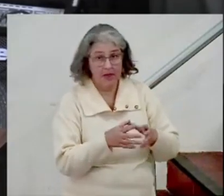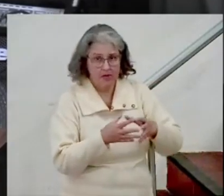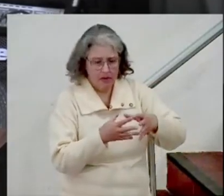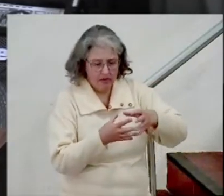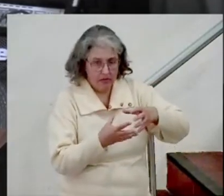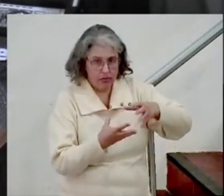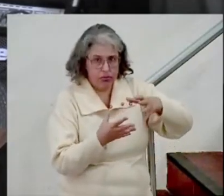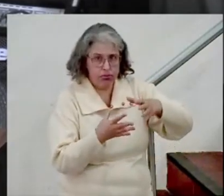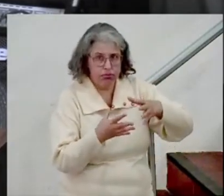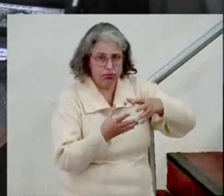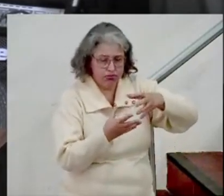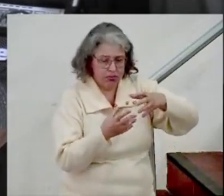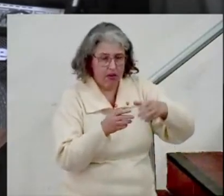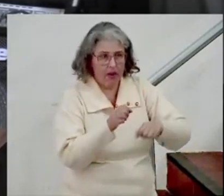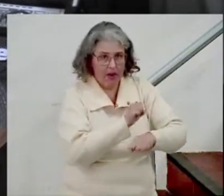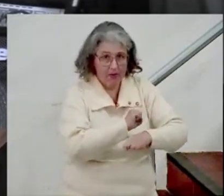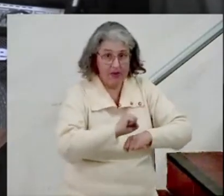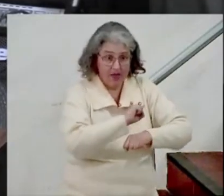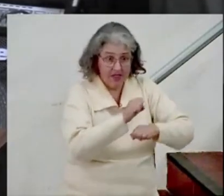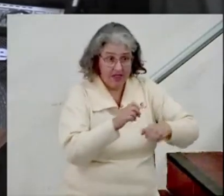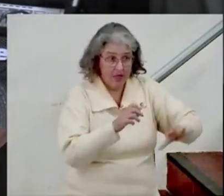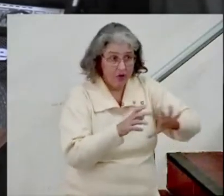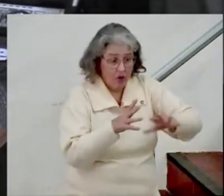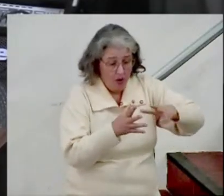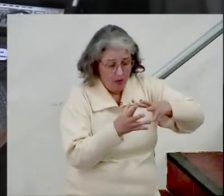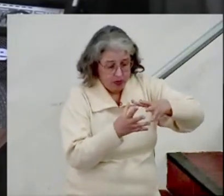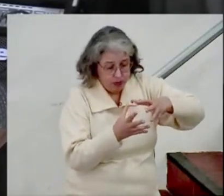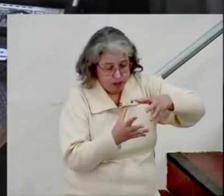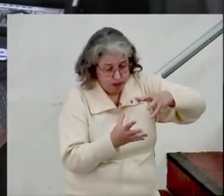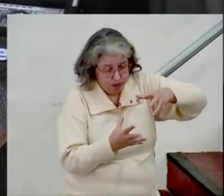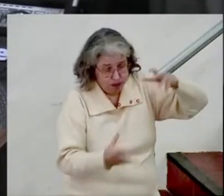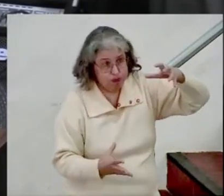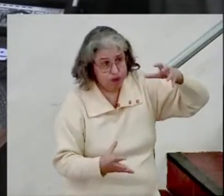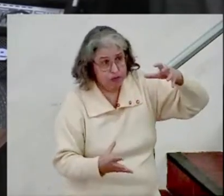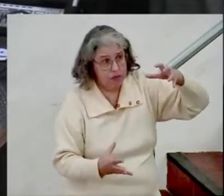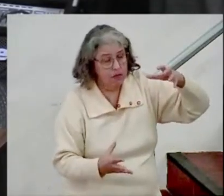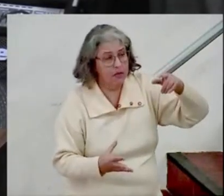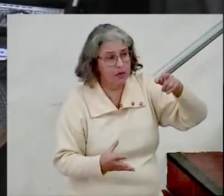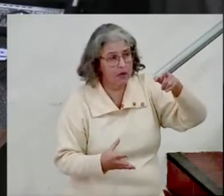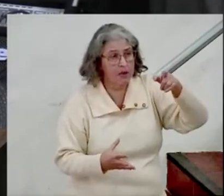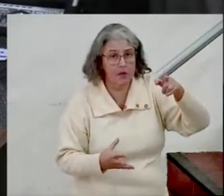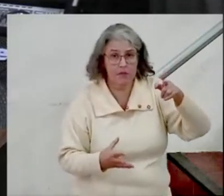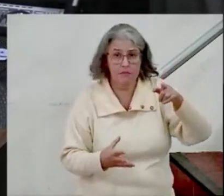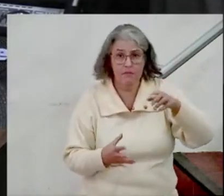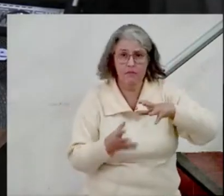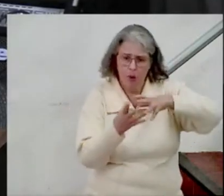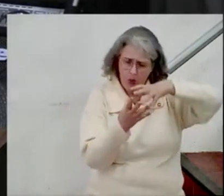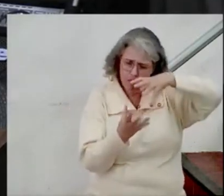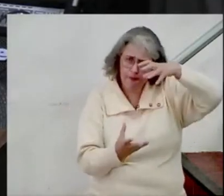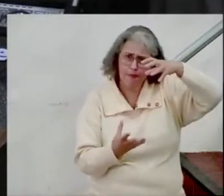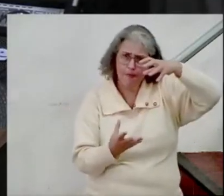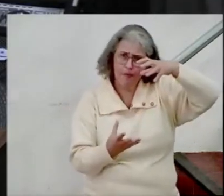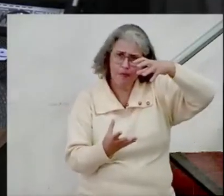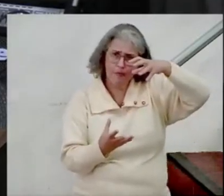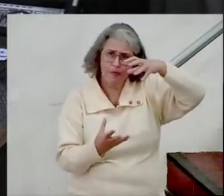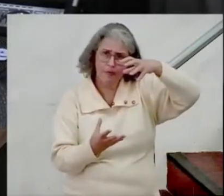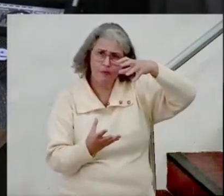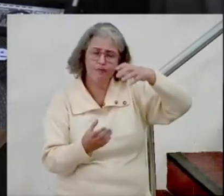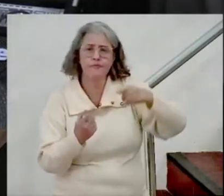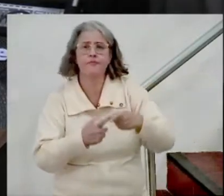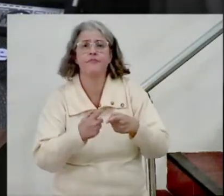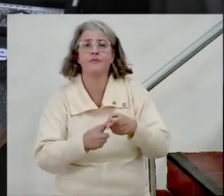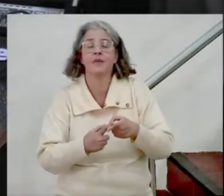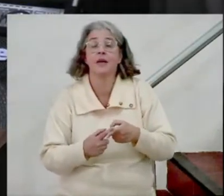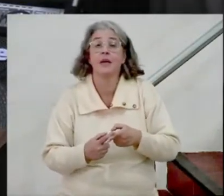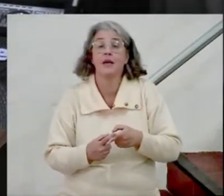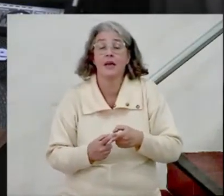perto do reino de Judá agora. Olha no mapa que você vai ver como eles já estão grandes aí. Nós estamos agora no ano 730. E você tem